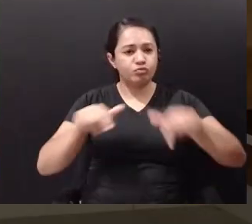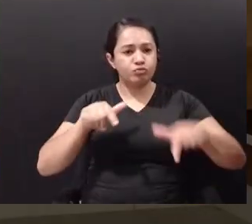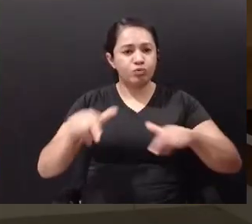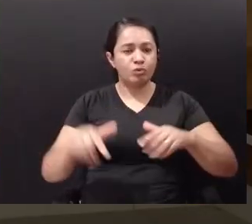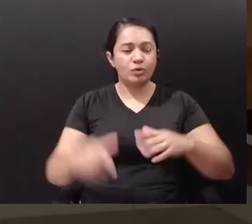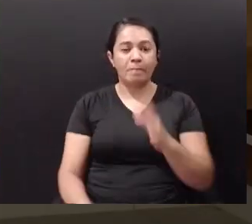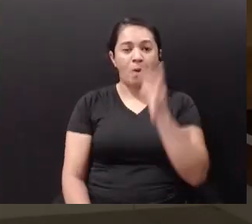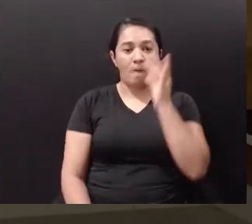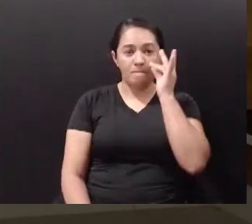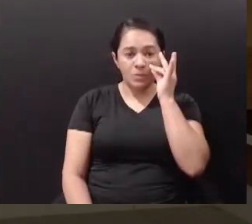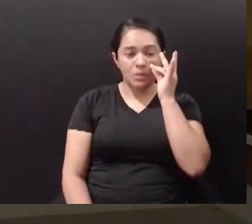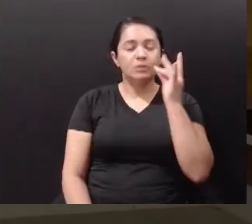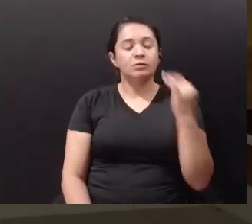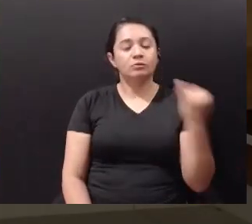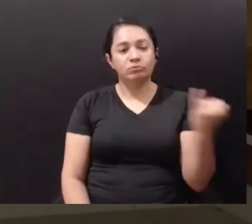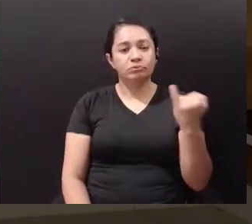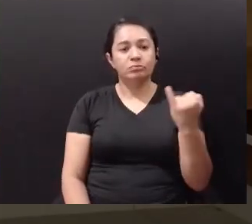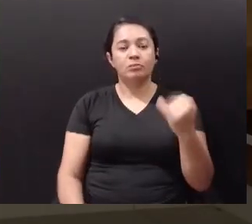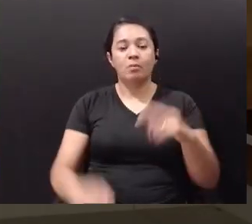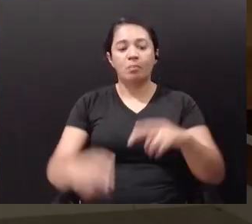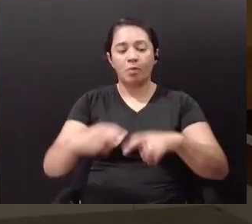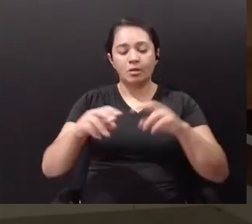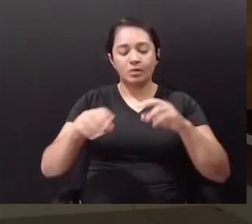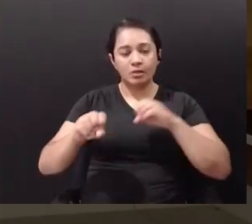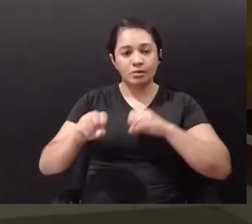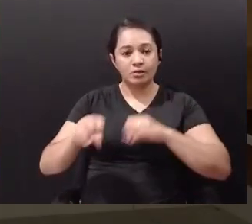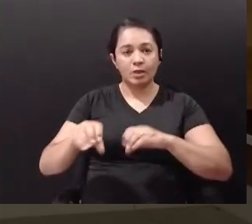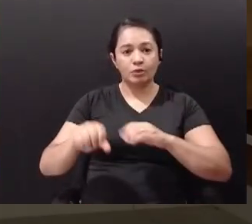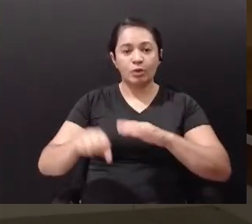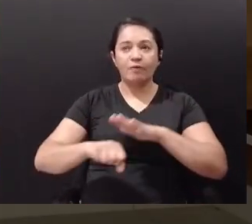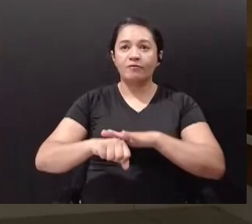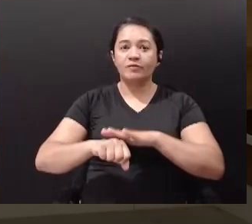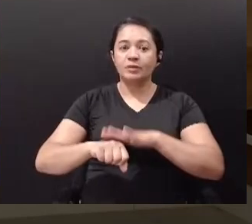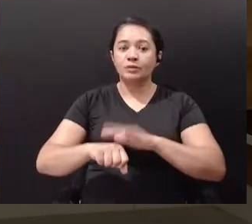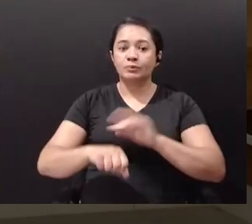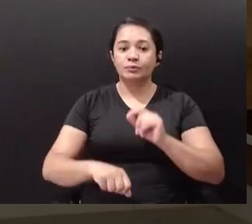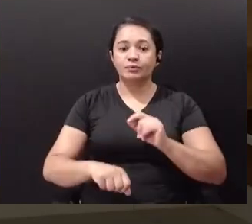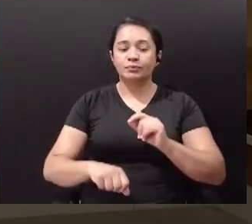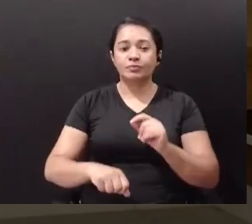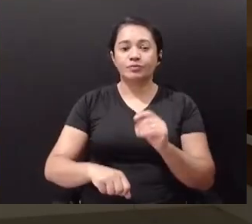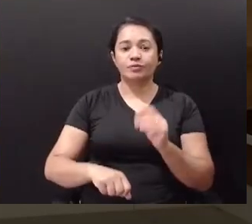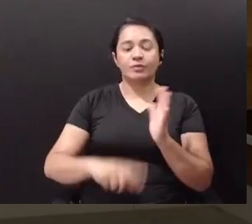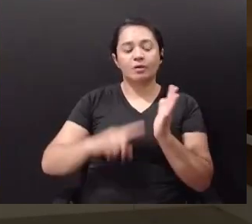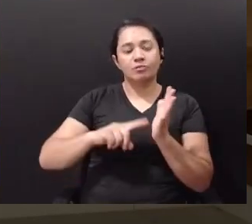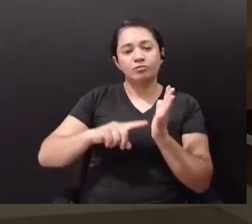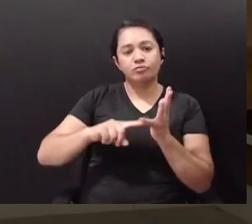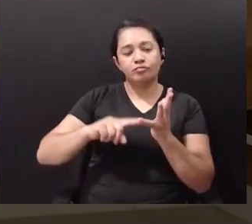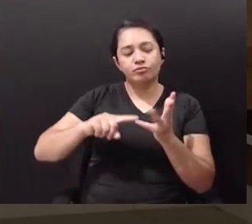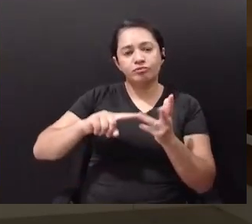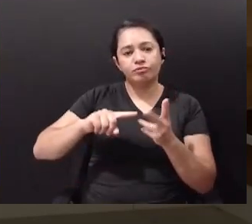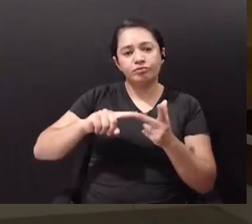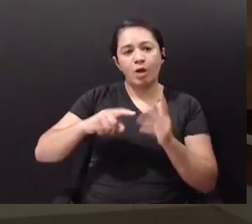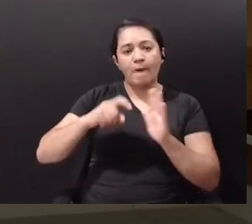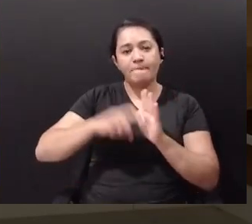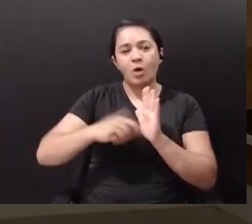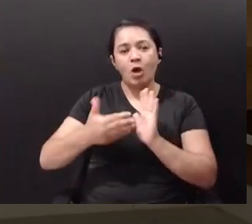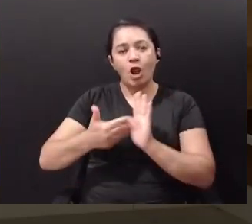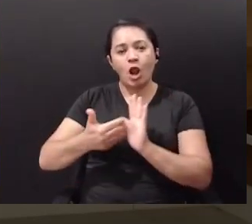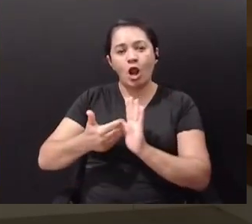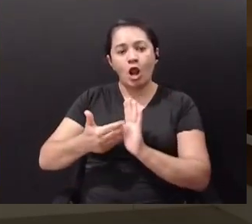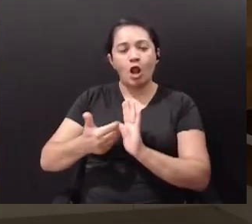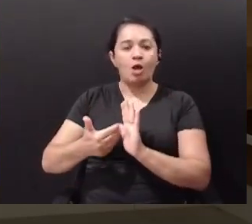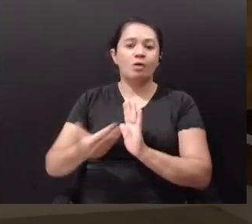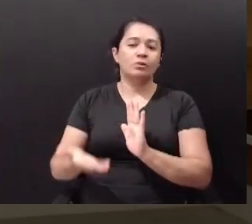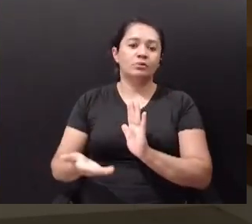relação à educação, né? Ela fazia subvenções, isenções de impostos, né? E